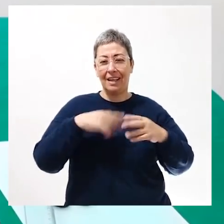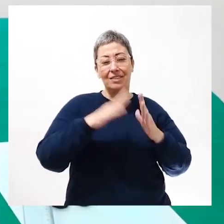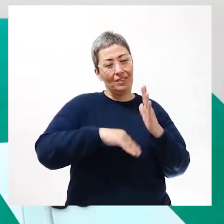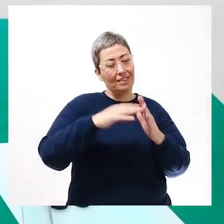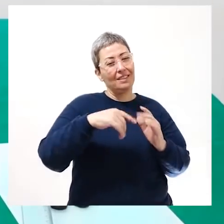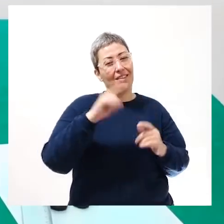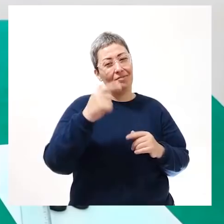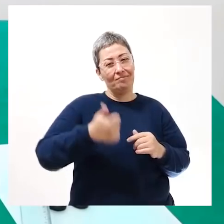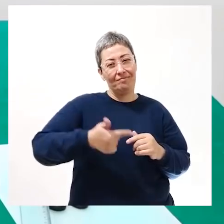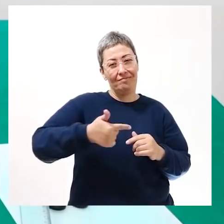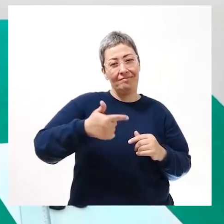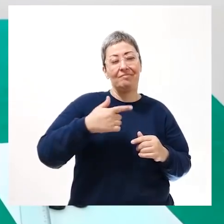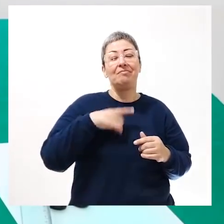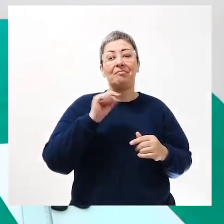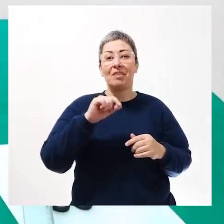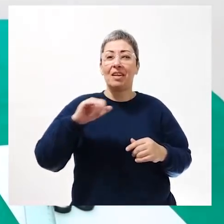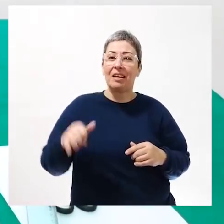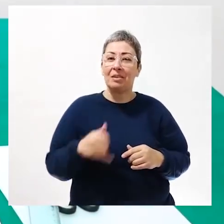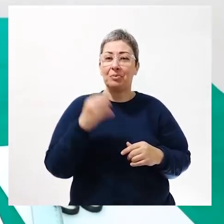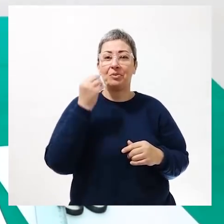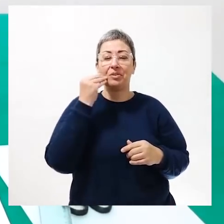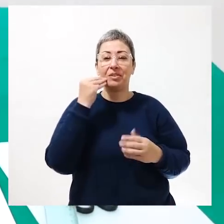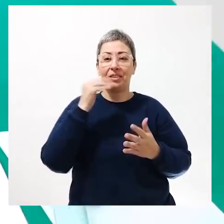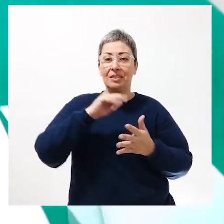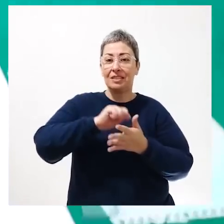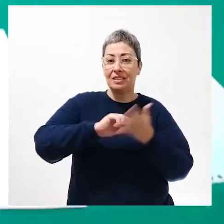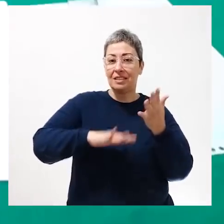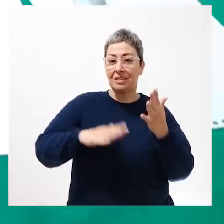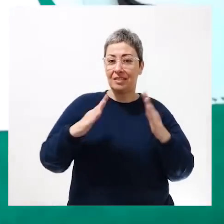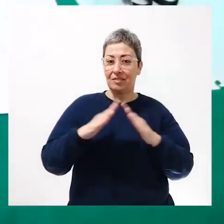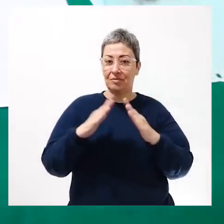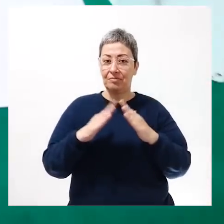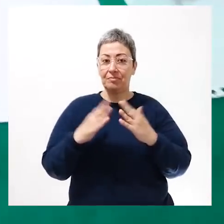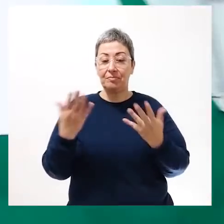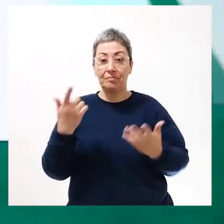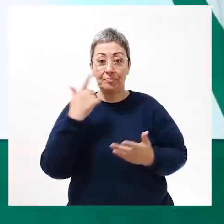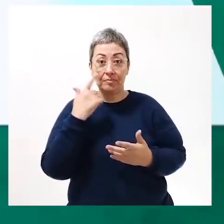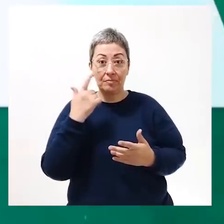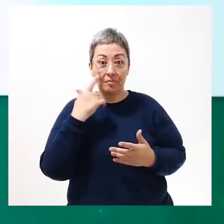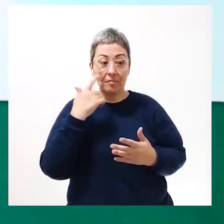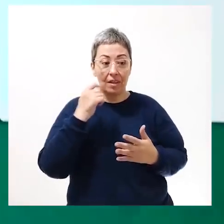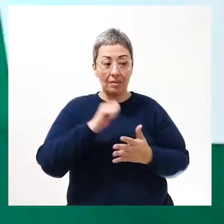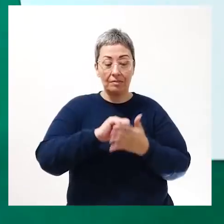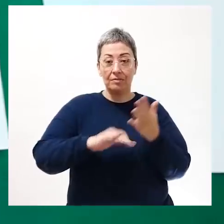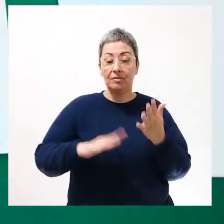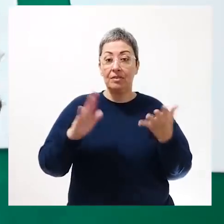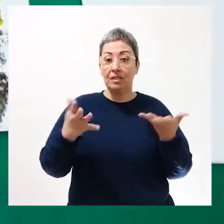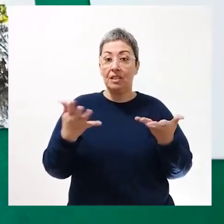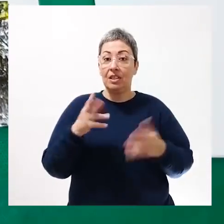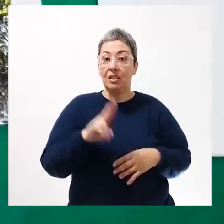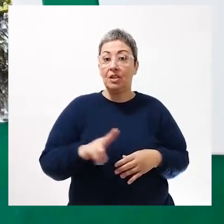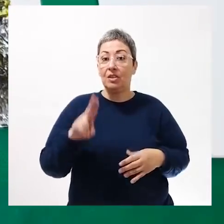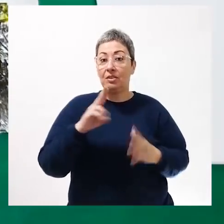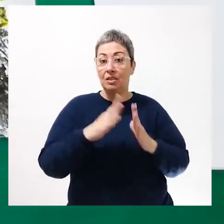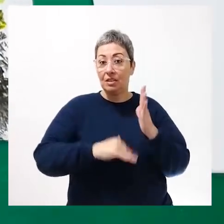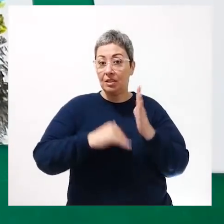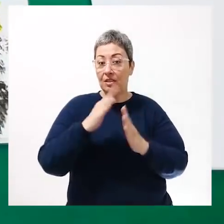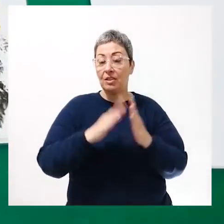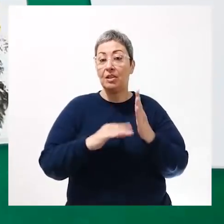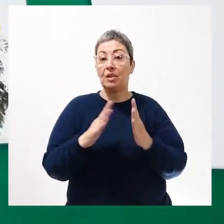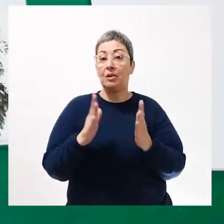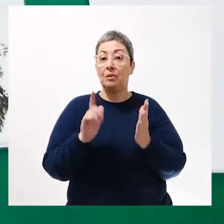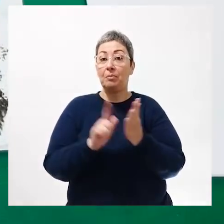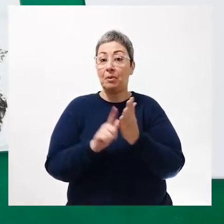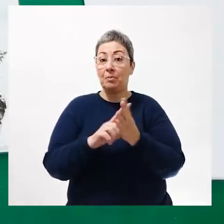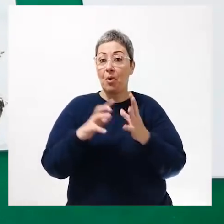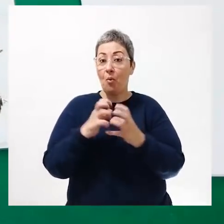é quando a cor da tinta, então aproveitem para fazer essa atividade em casa. Olha aqui, ó, uma atividade que nós usamos a tinta